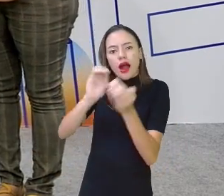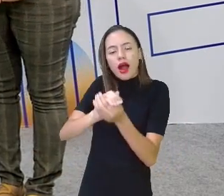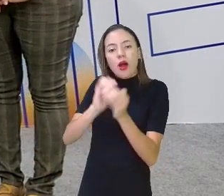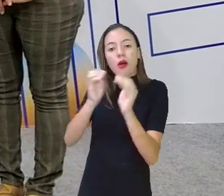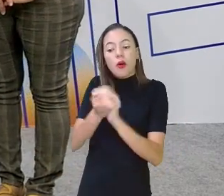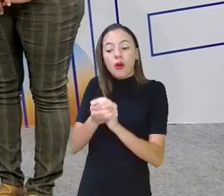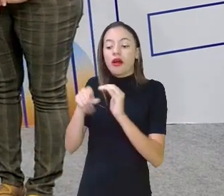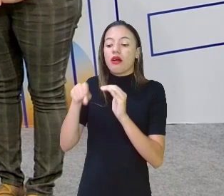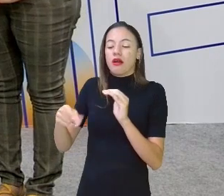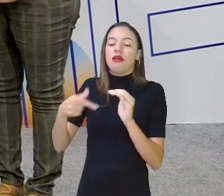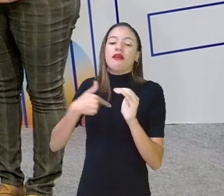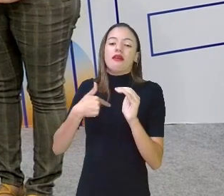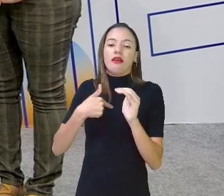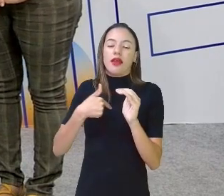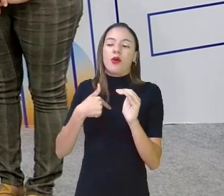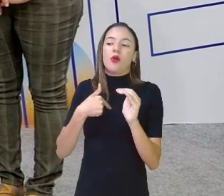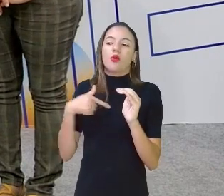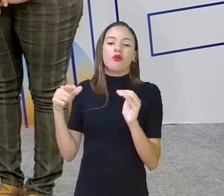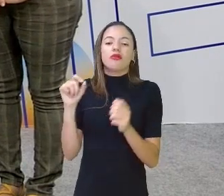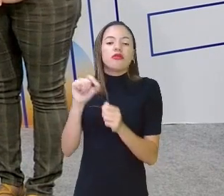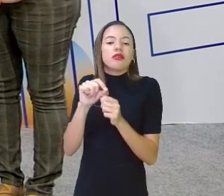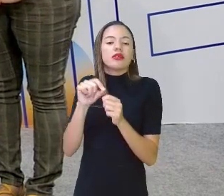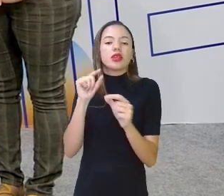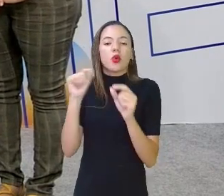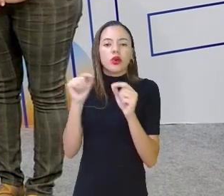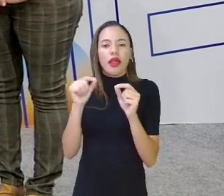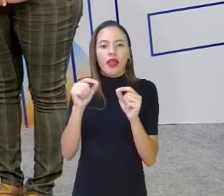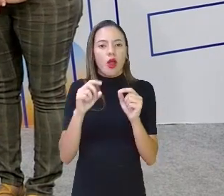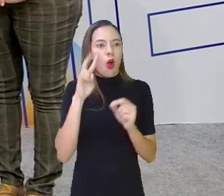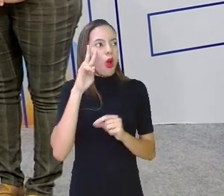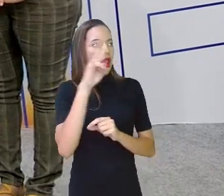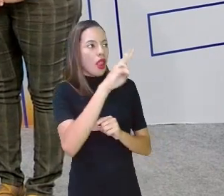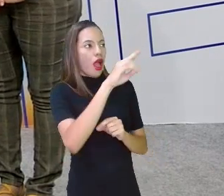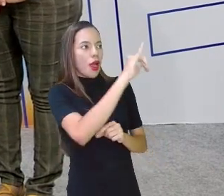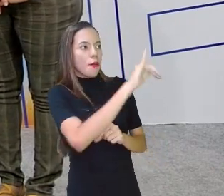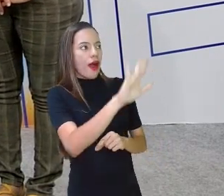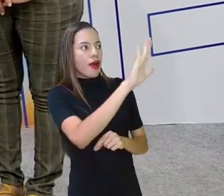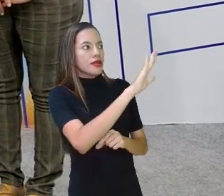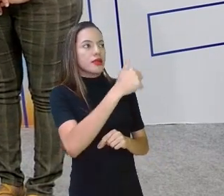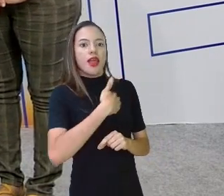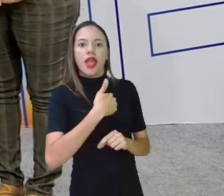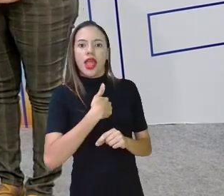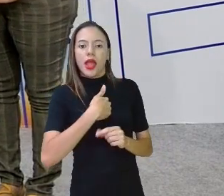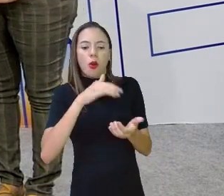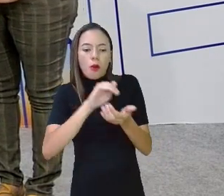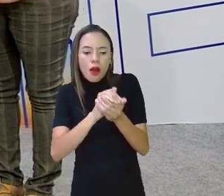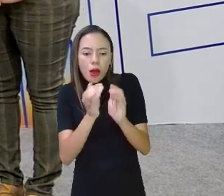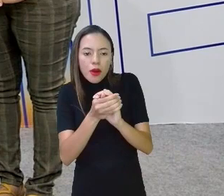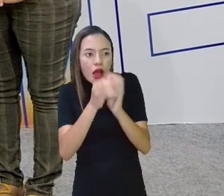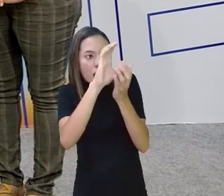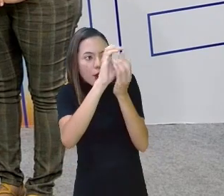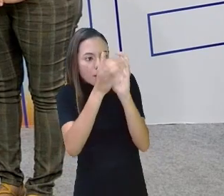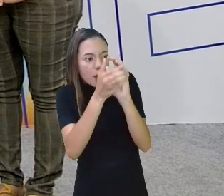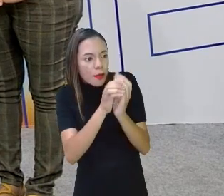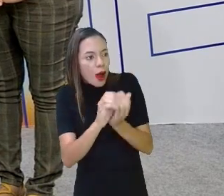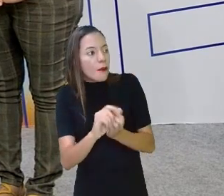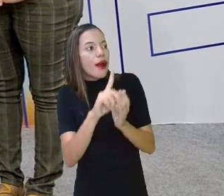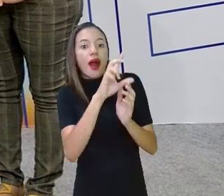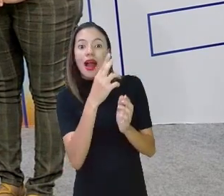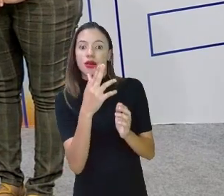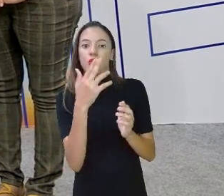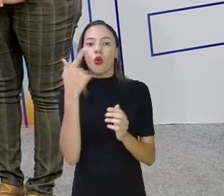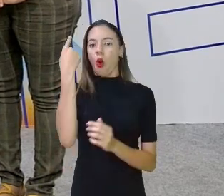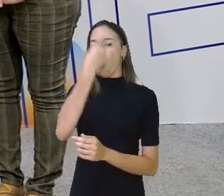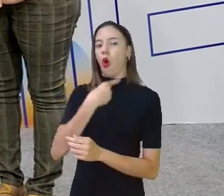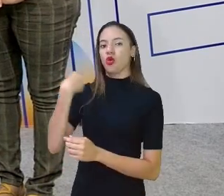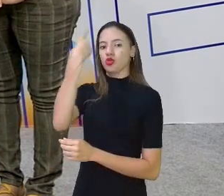e vou trabalhar fazendo a imagem, o rosto do namorado, de forma que ela